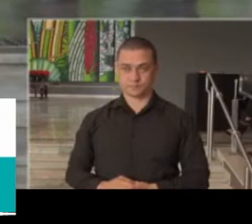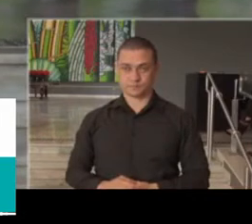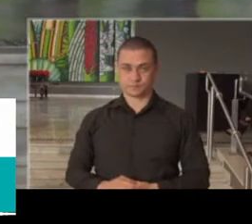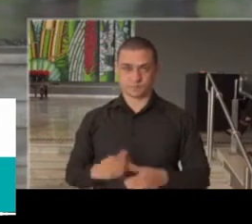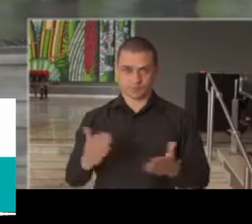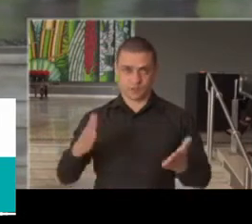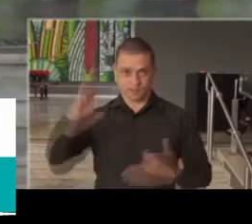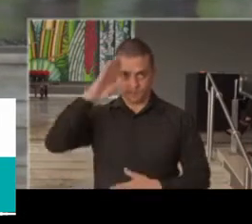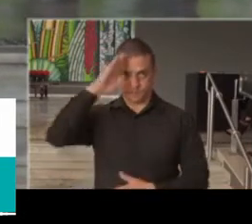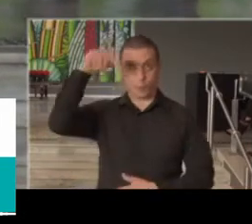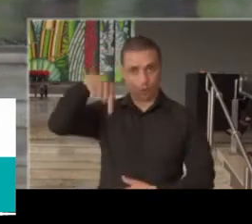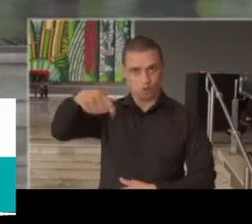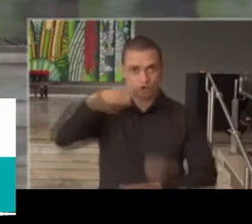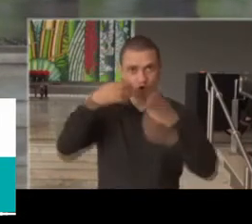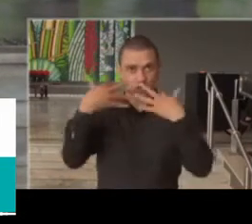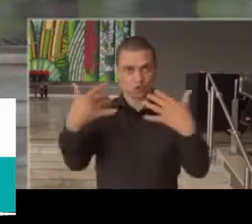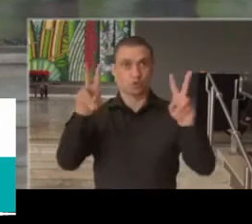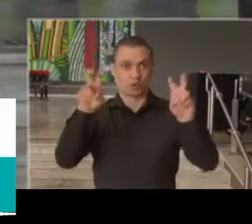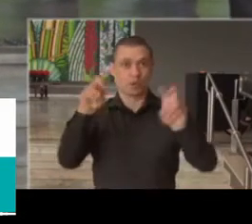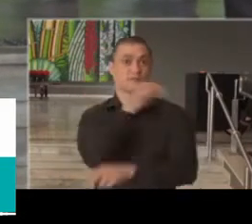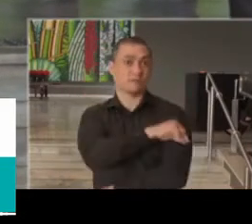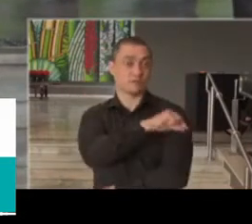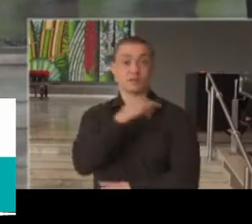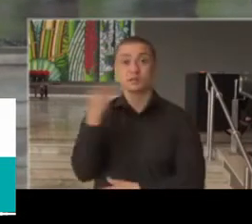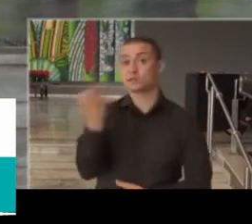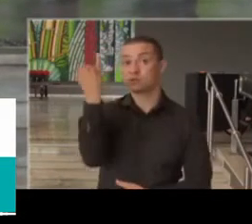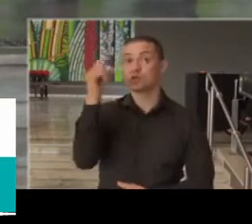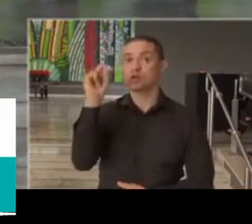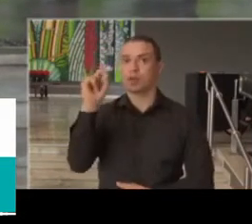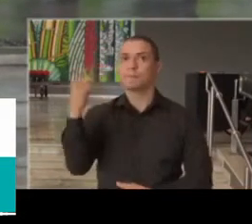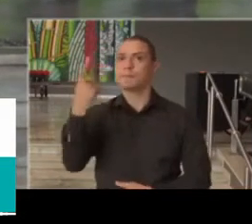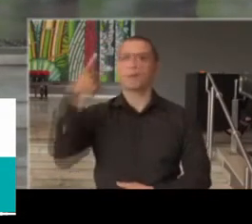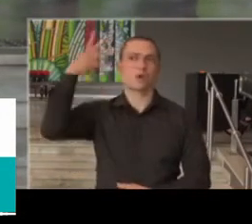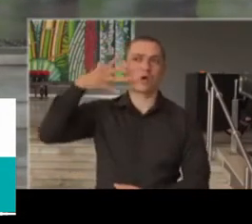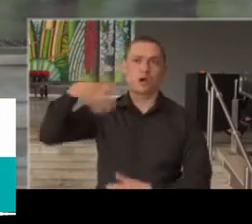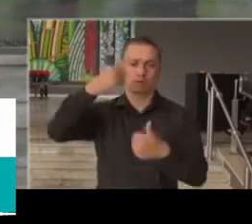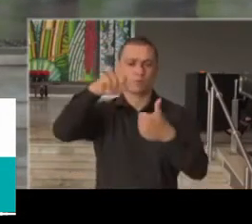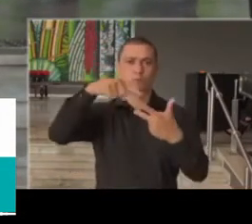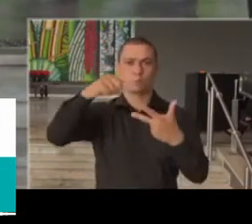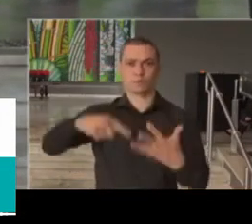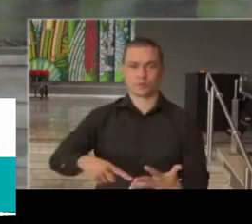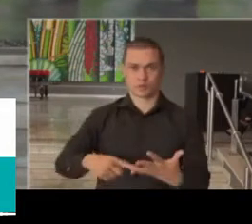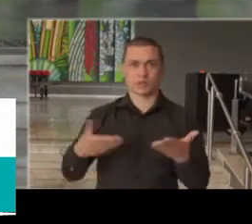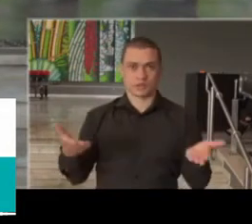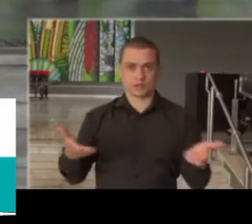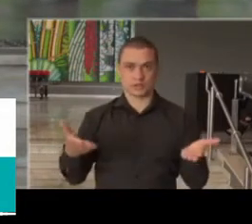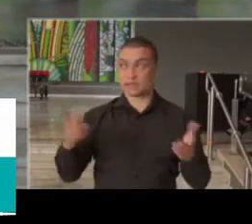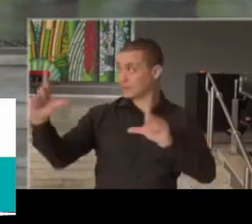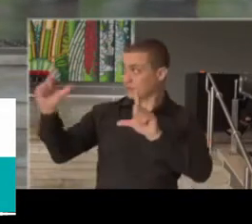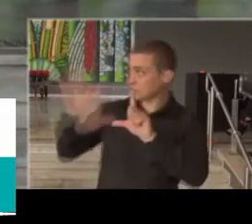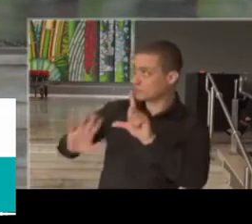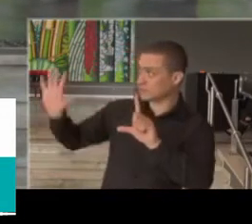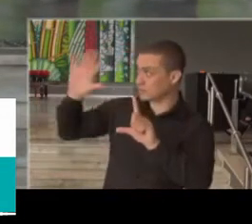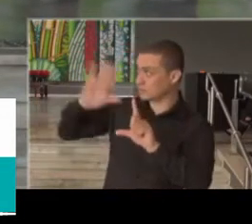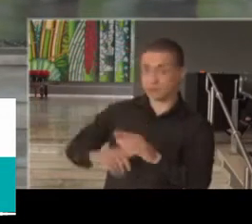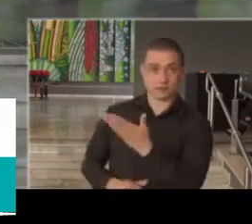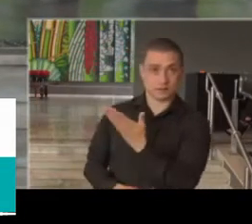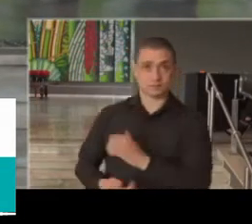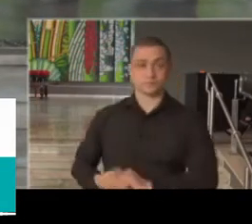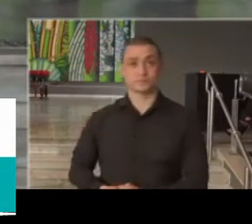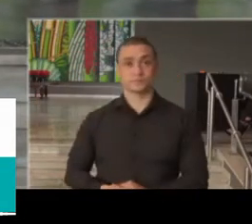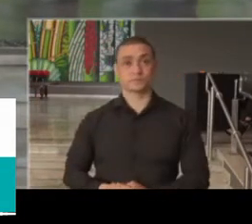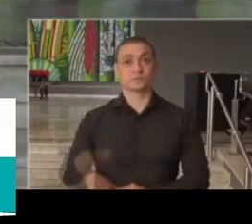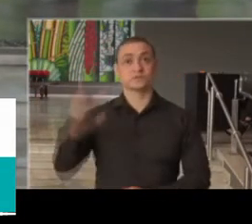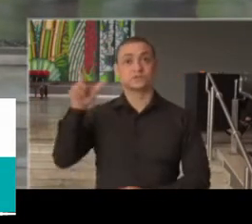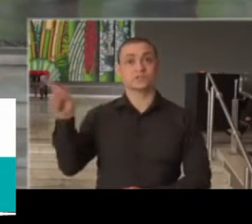é a prioridade da nossa coletiva de hoje, nós teremos pela ordem uma apresentação que será feita aqui em tela, feita